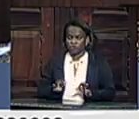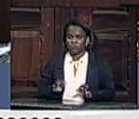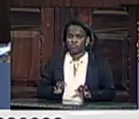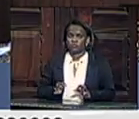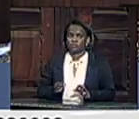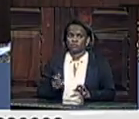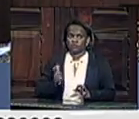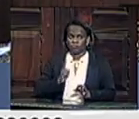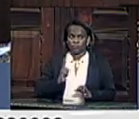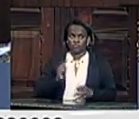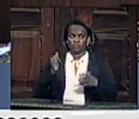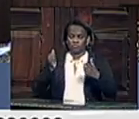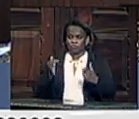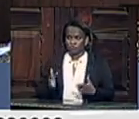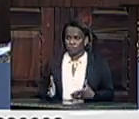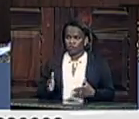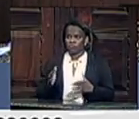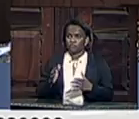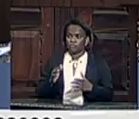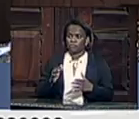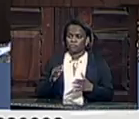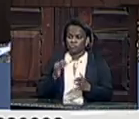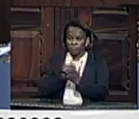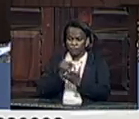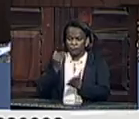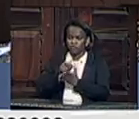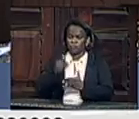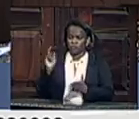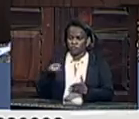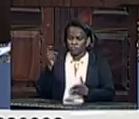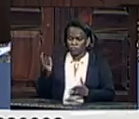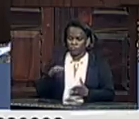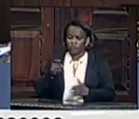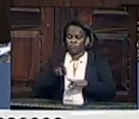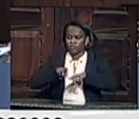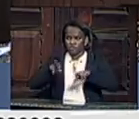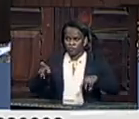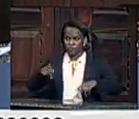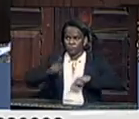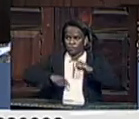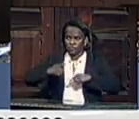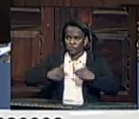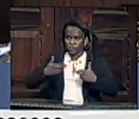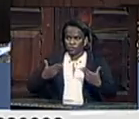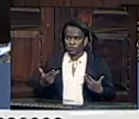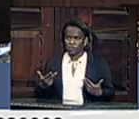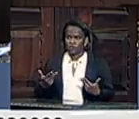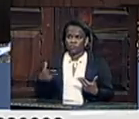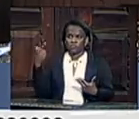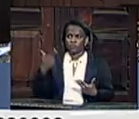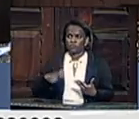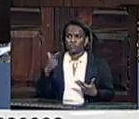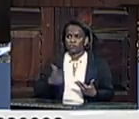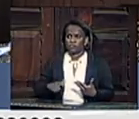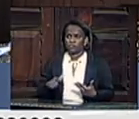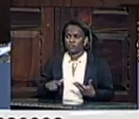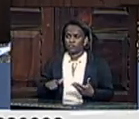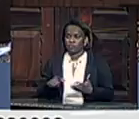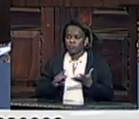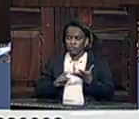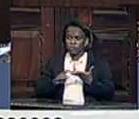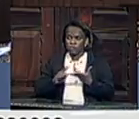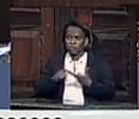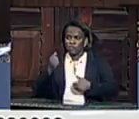que trata da elevação da carga tributária para diversos itens, ele não traz